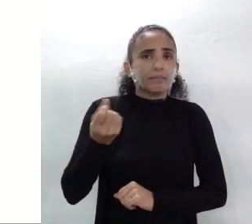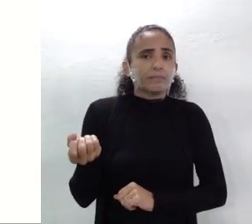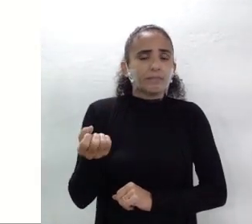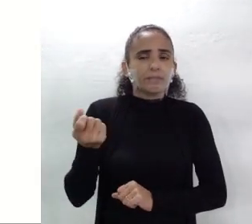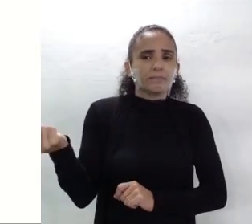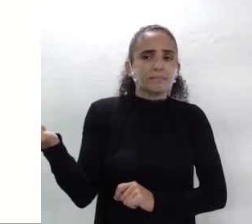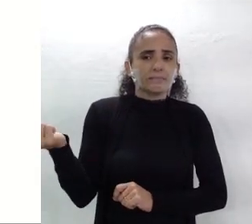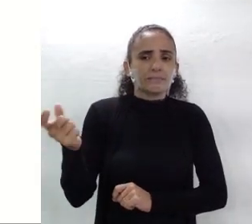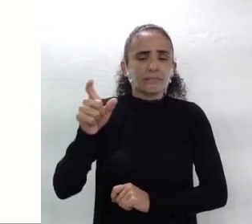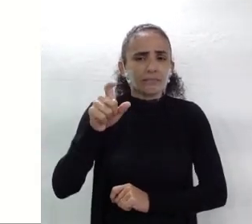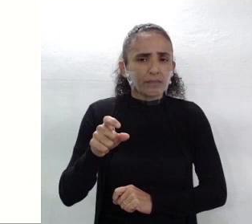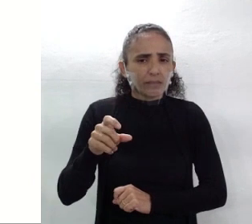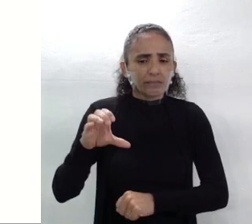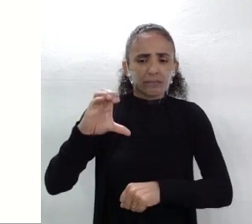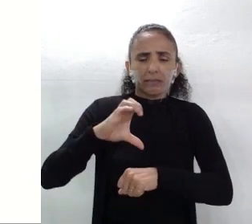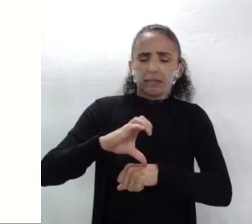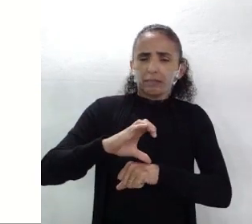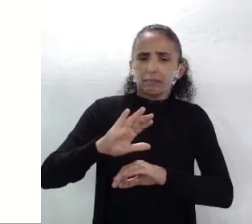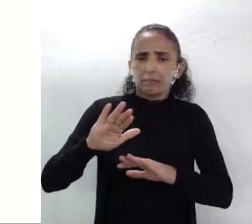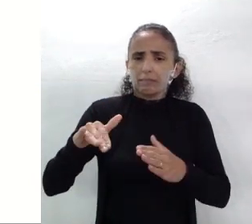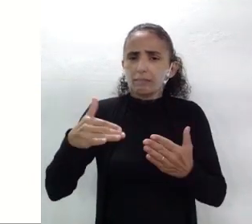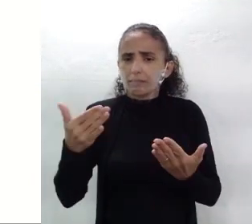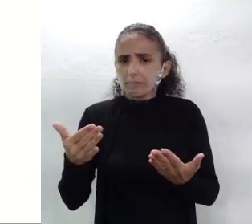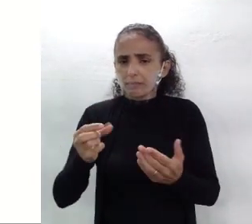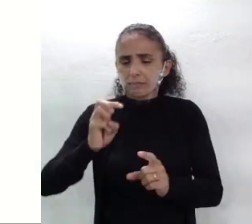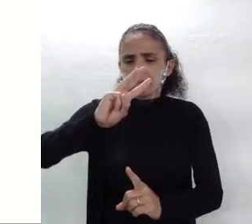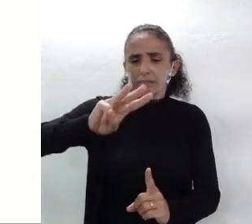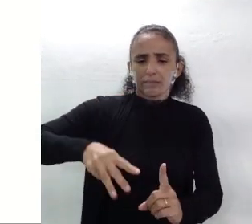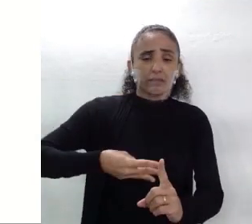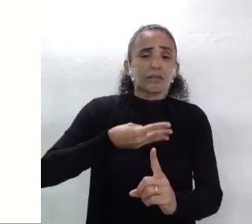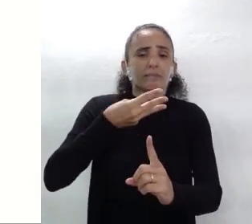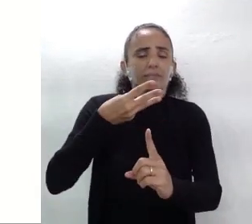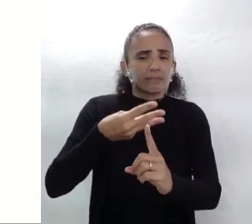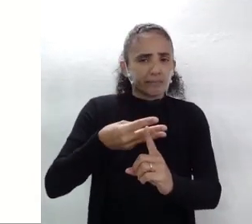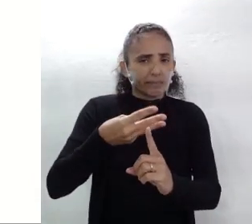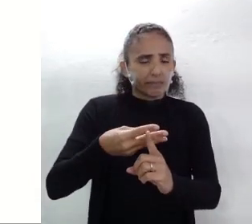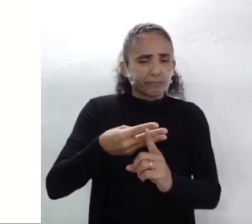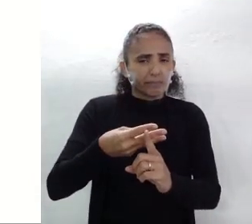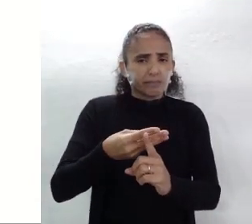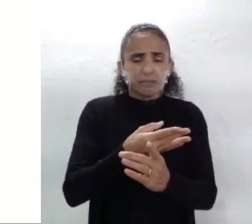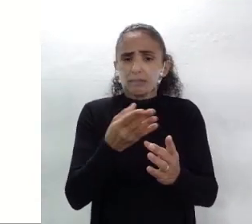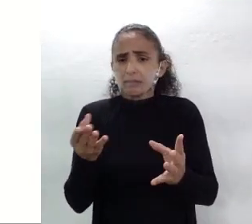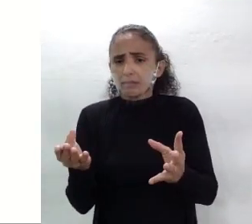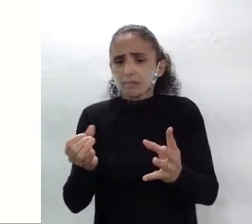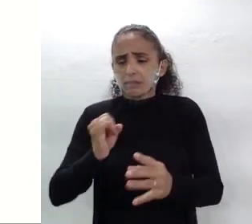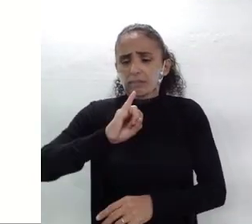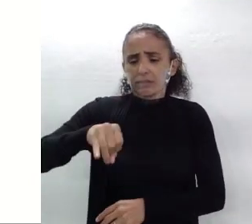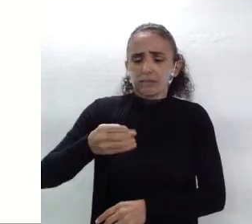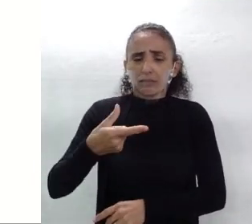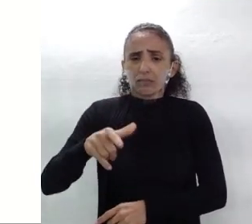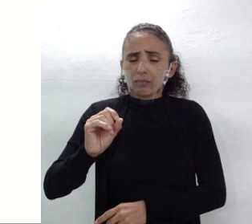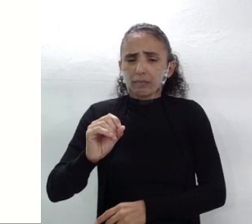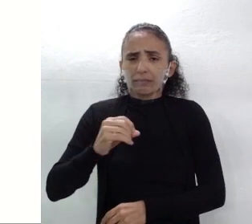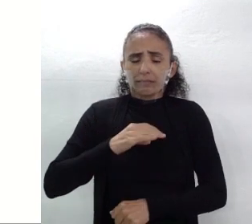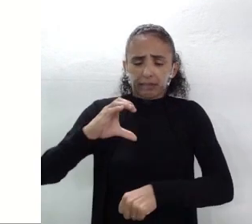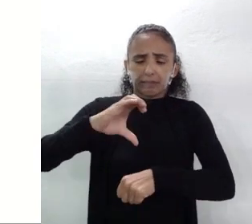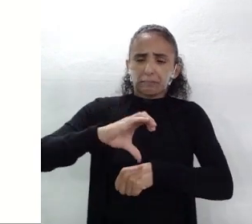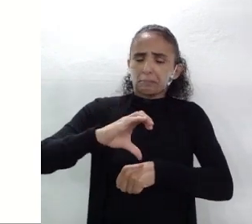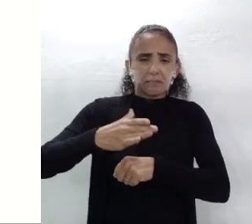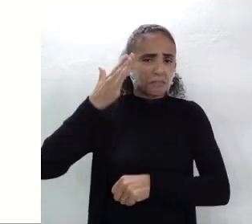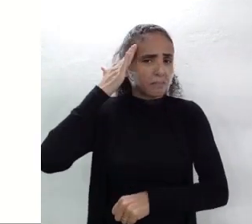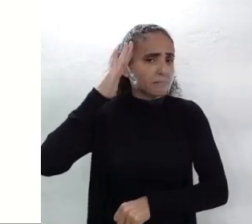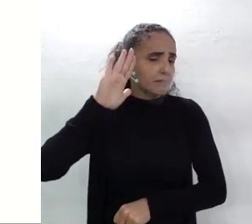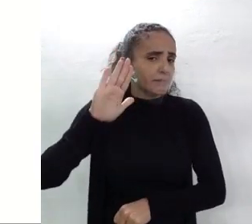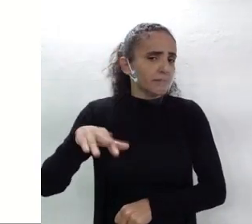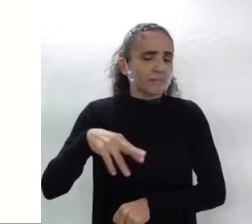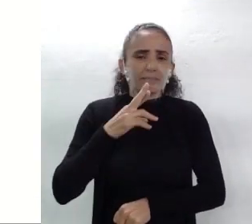tem um dobro de figurinha de João e Carlos tem um triplo da figurinha de João. Se João tem X figurinha, a gente não sabe a incógnita, nesse